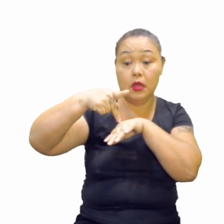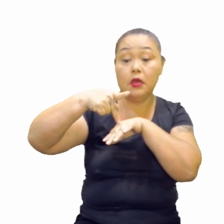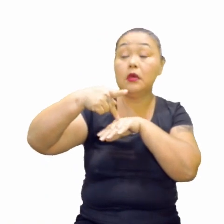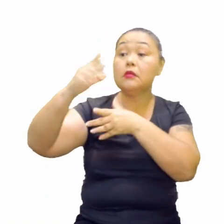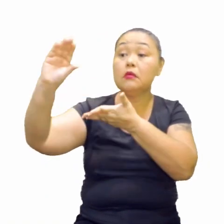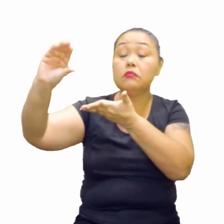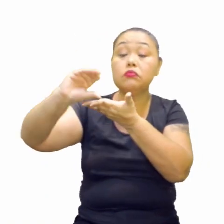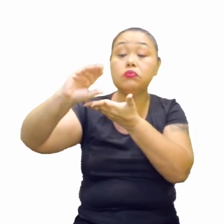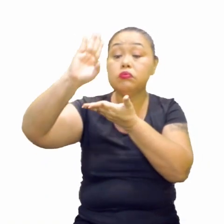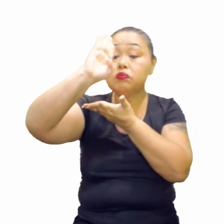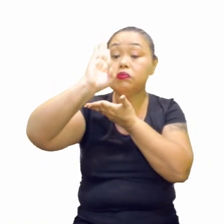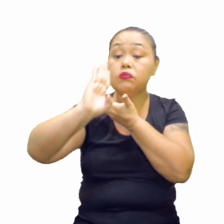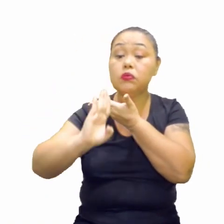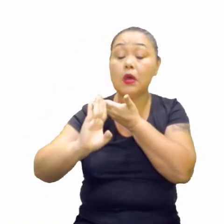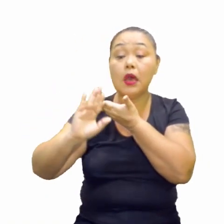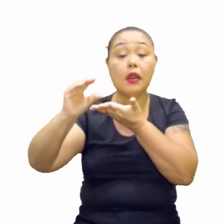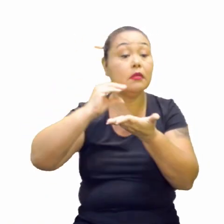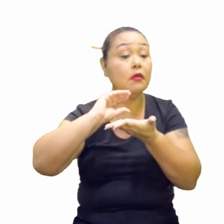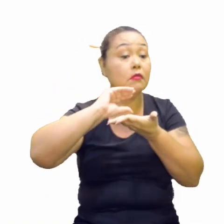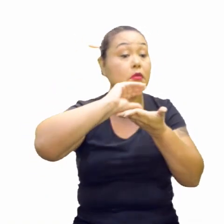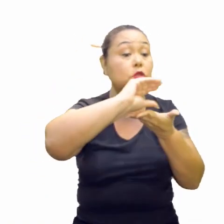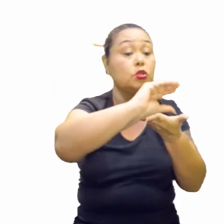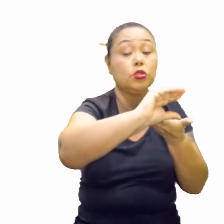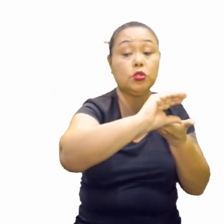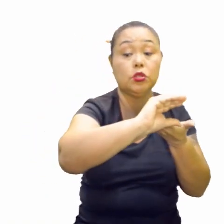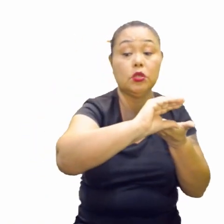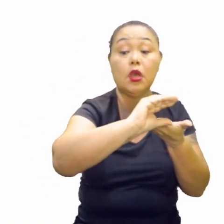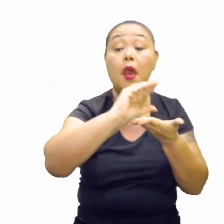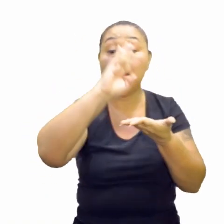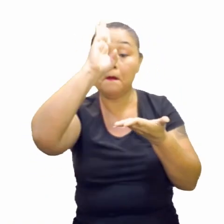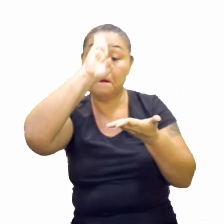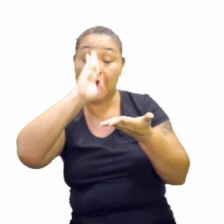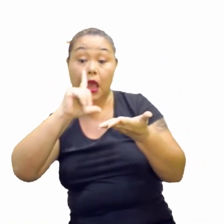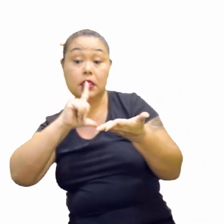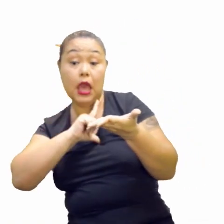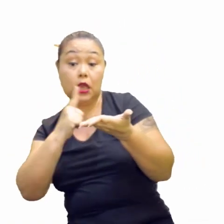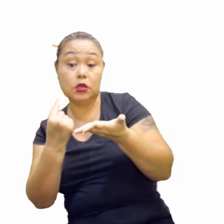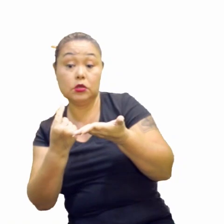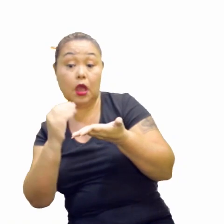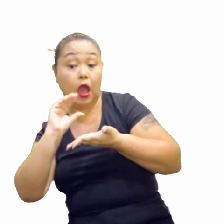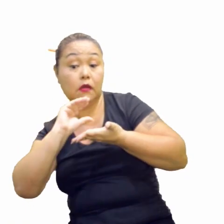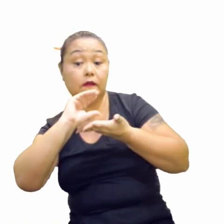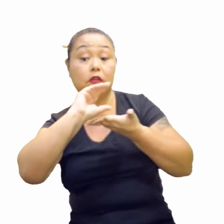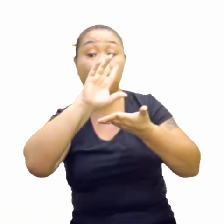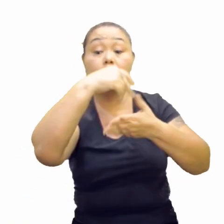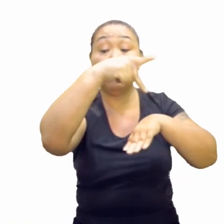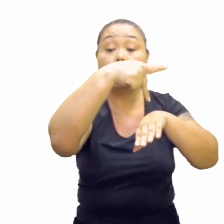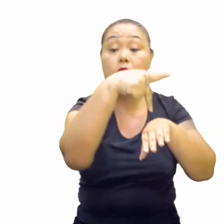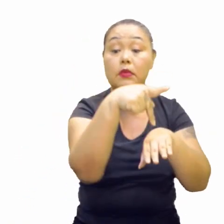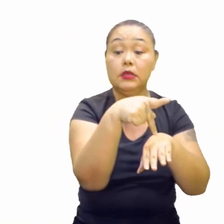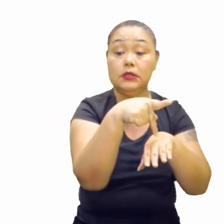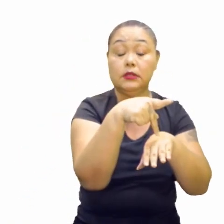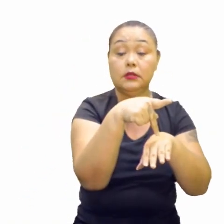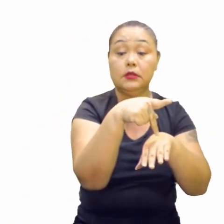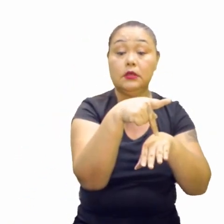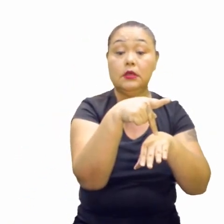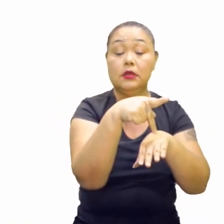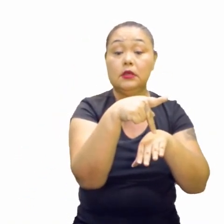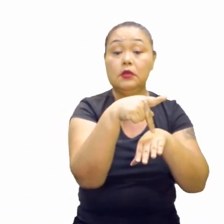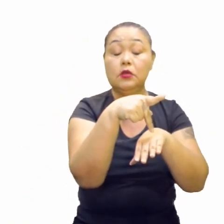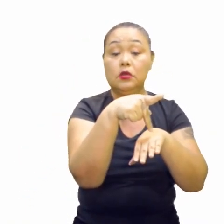querem investir. Brasileiros que têm dinheiro vão investir fora. O cara que tem um dinheiro